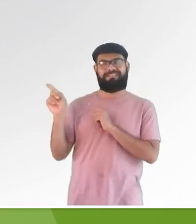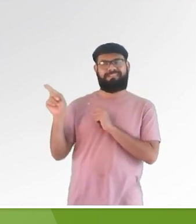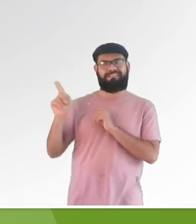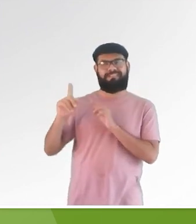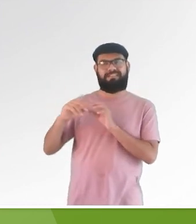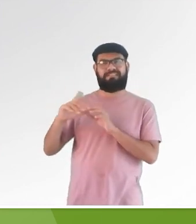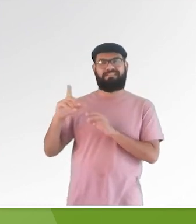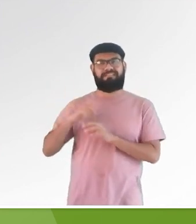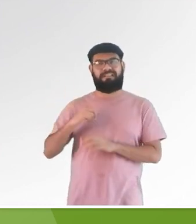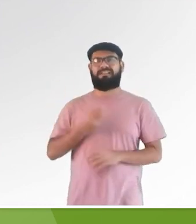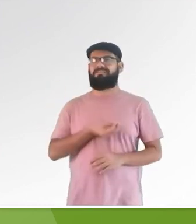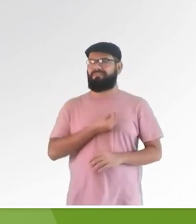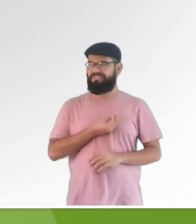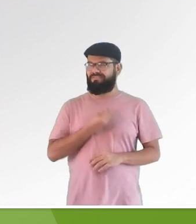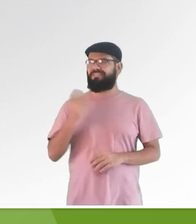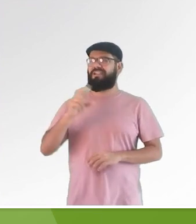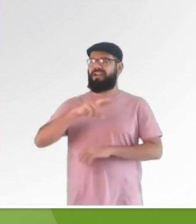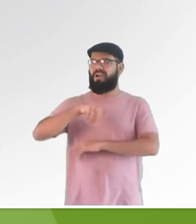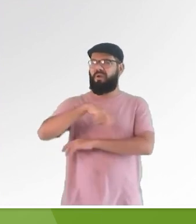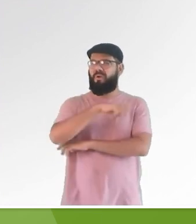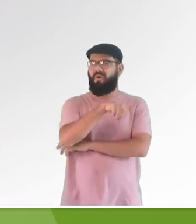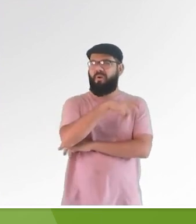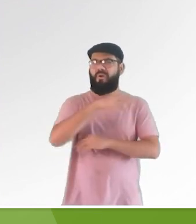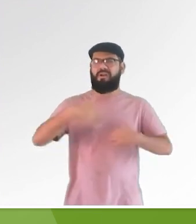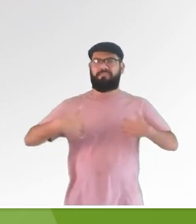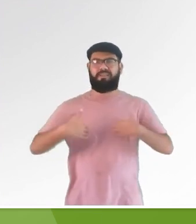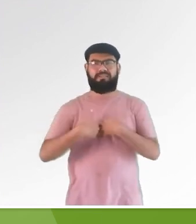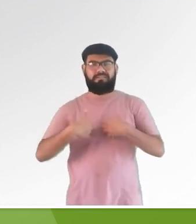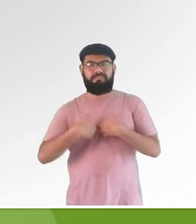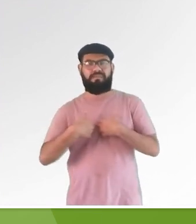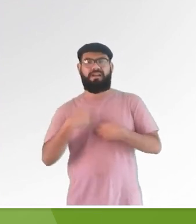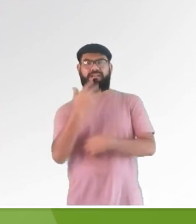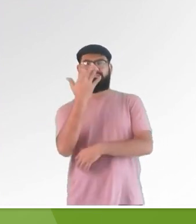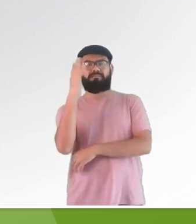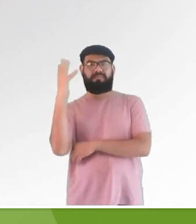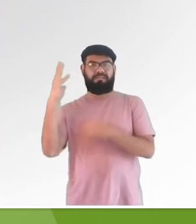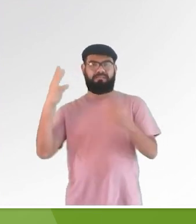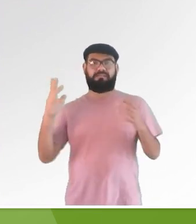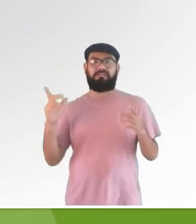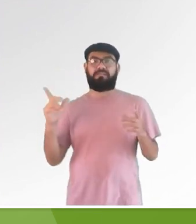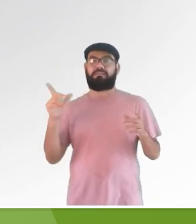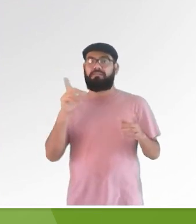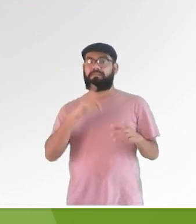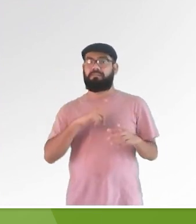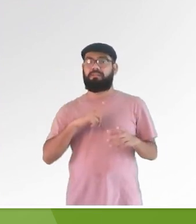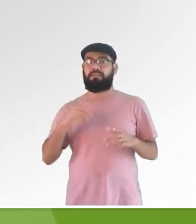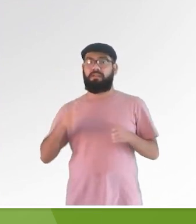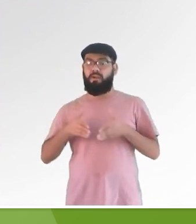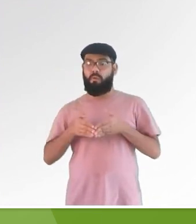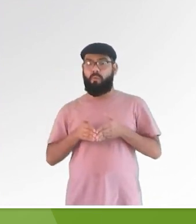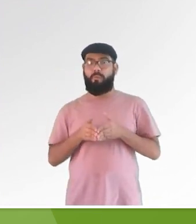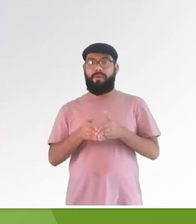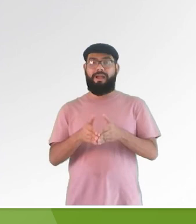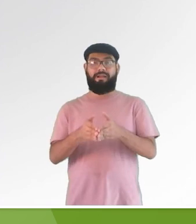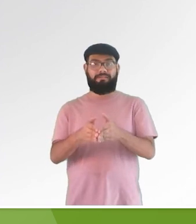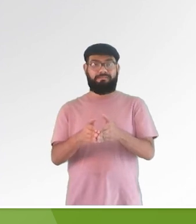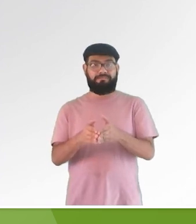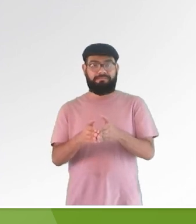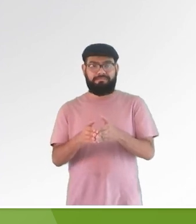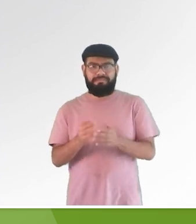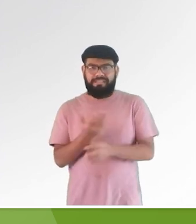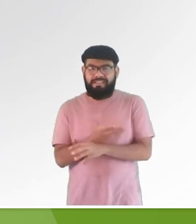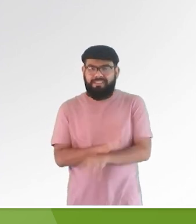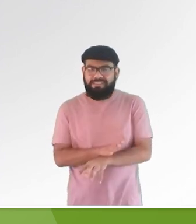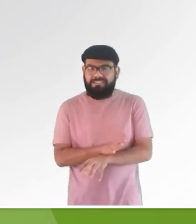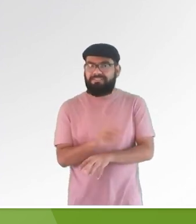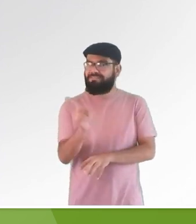que tem, além das plantas, outros animais. A gente tem no barco, esse barco aqui está vazio? Não, tem gente ali, não